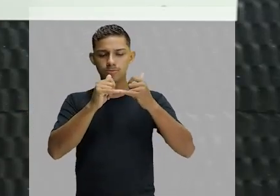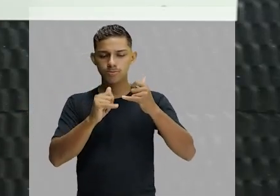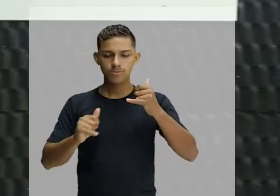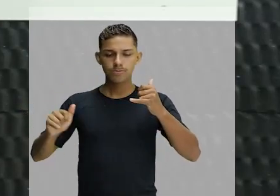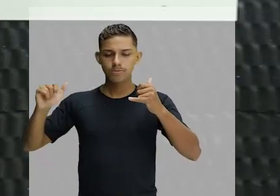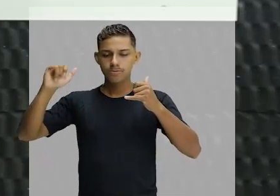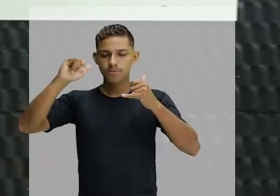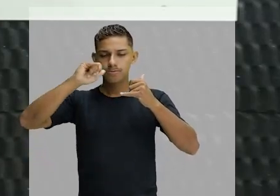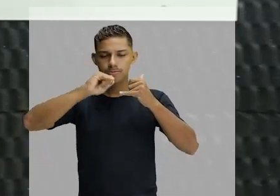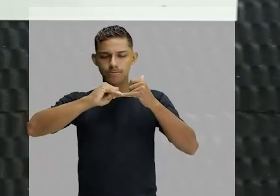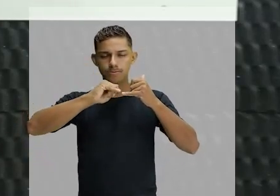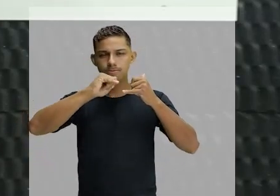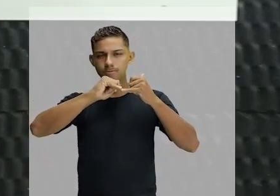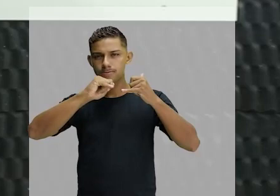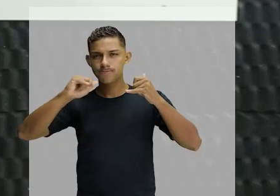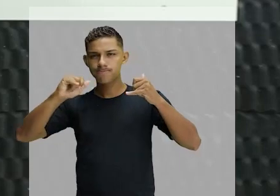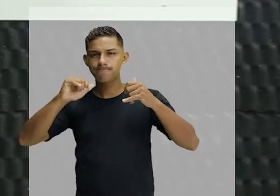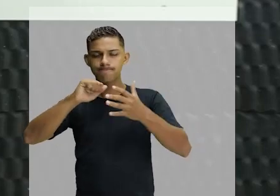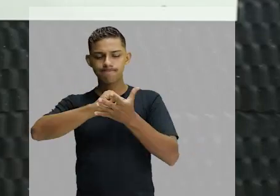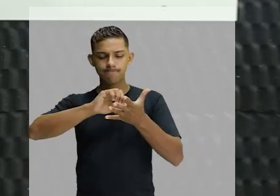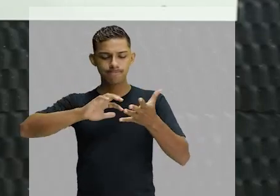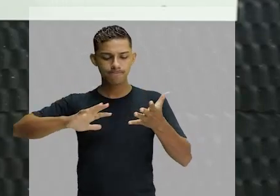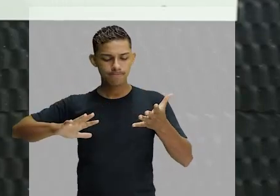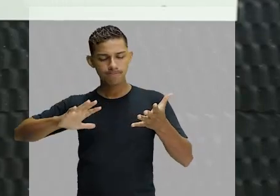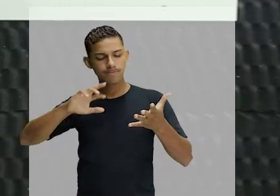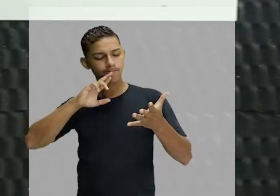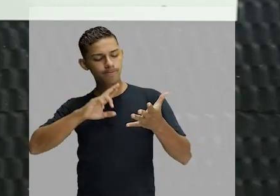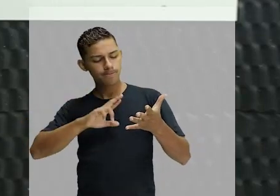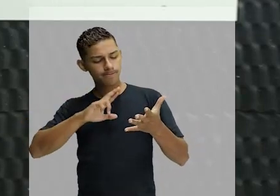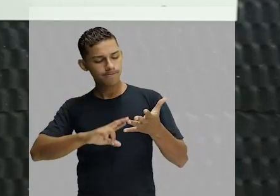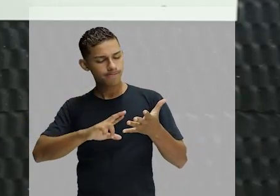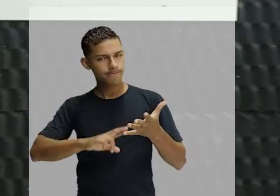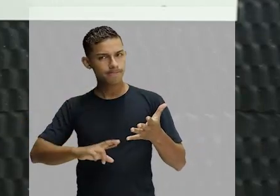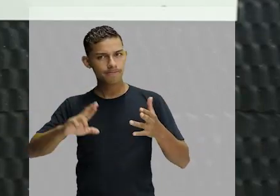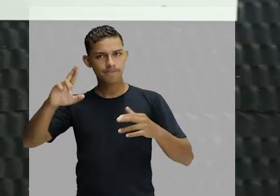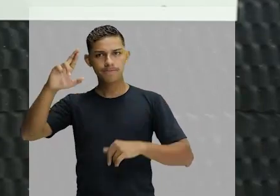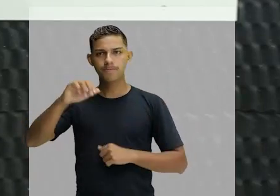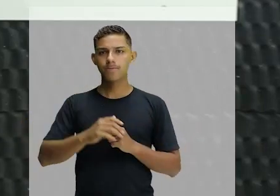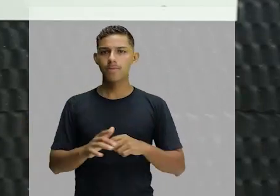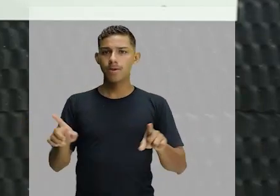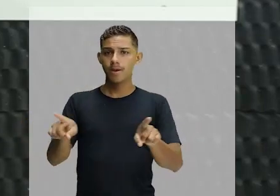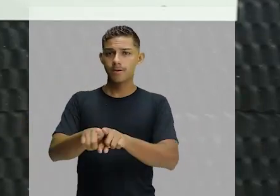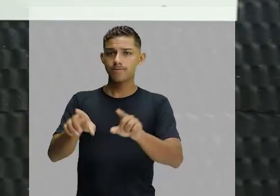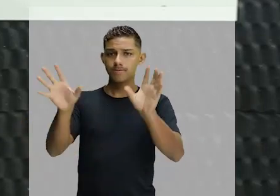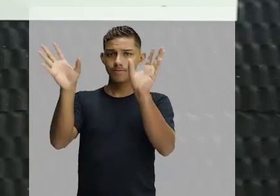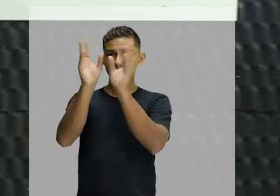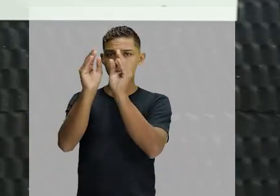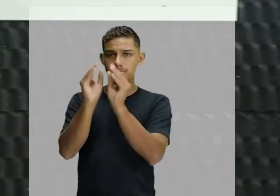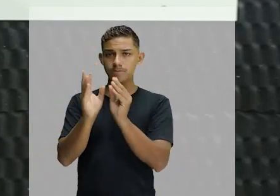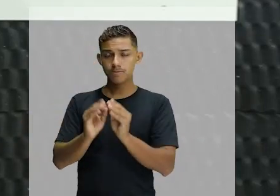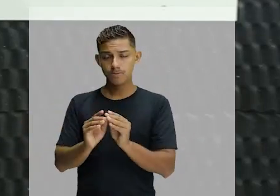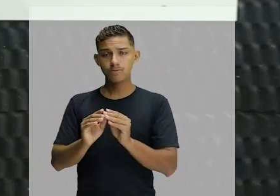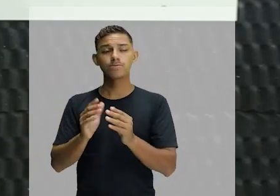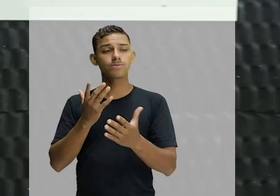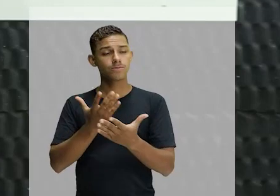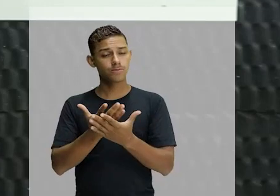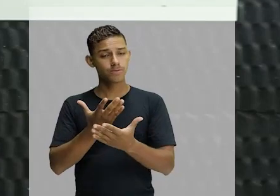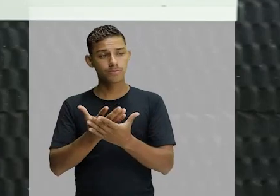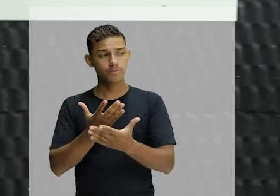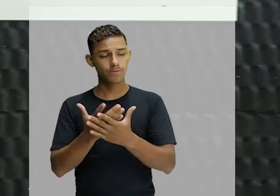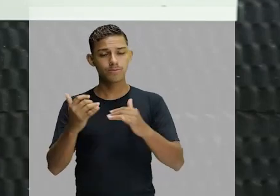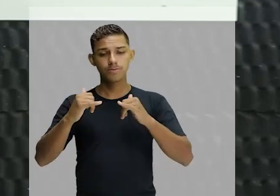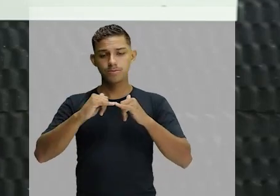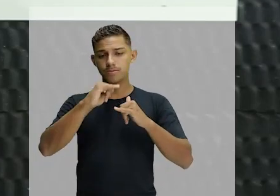Com exercícios de assuntos que a gente já falou aqui sobre circunferência. Lembrando que a gente está estudando circunferência, mas